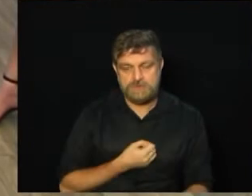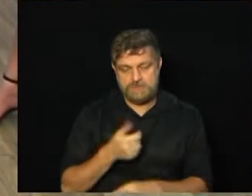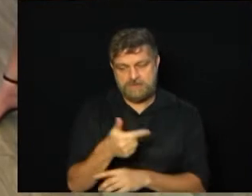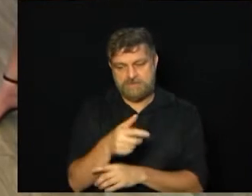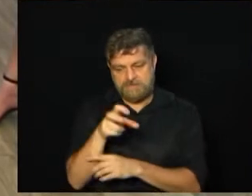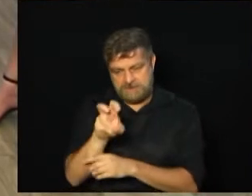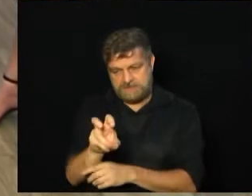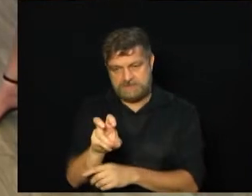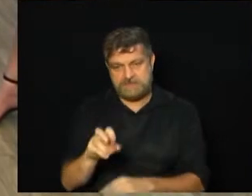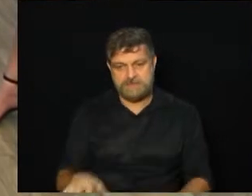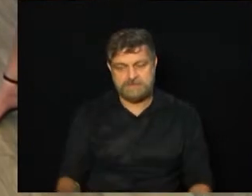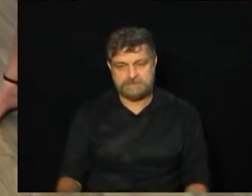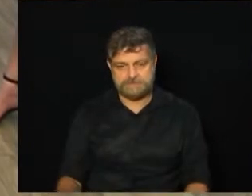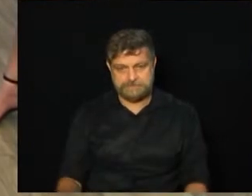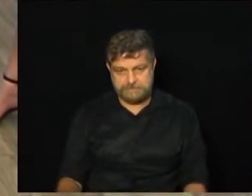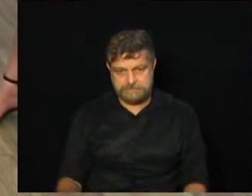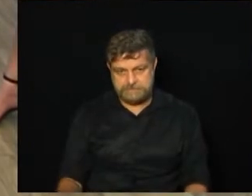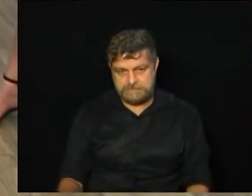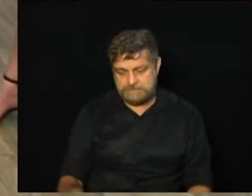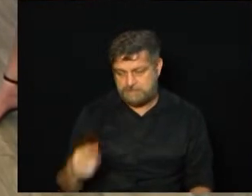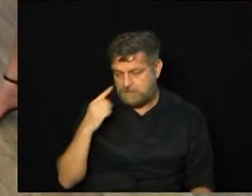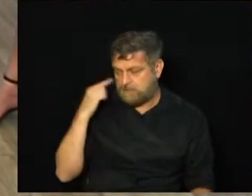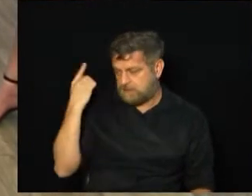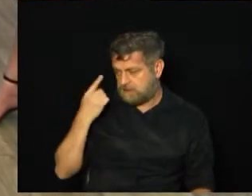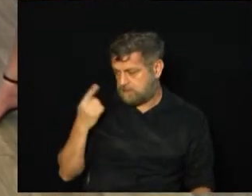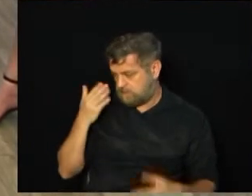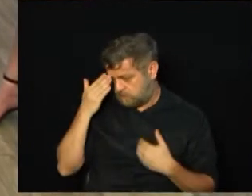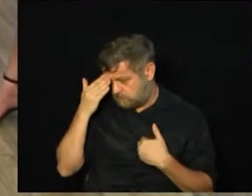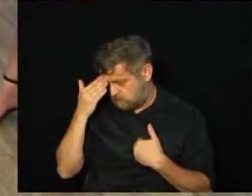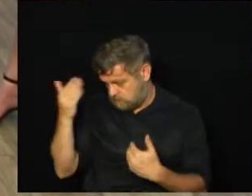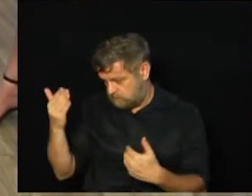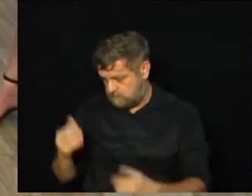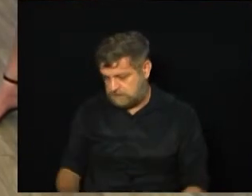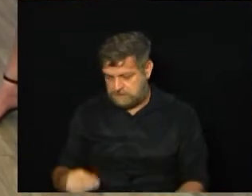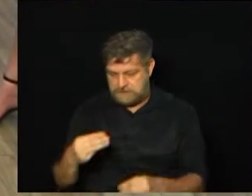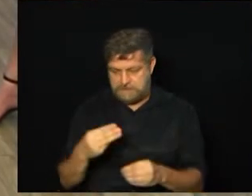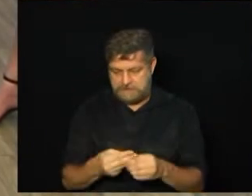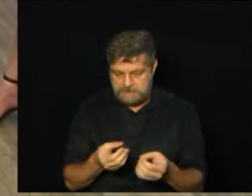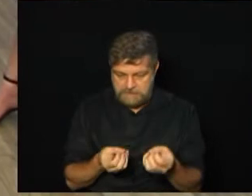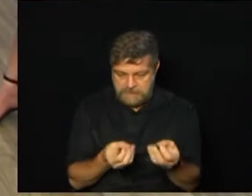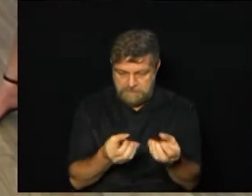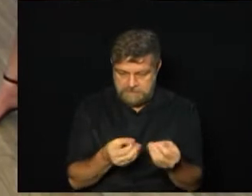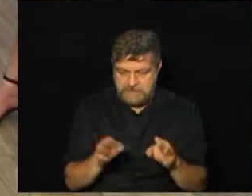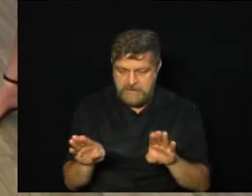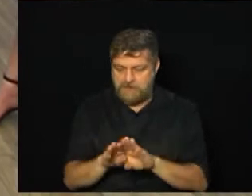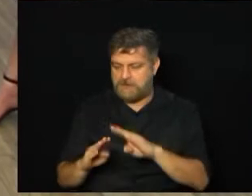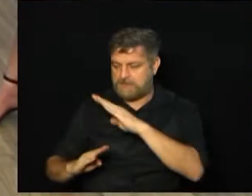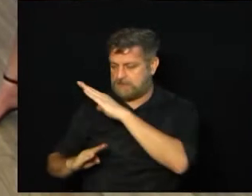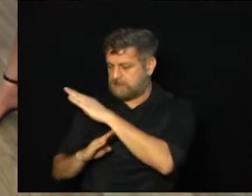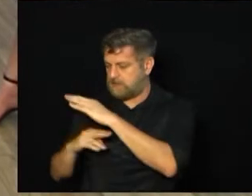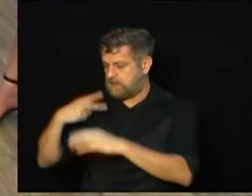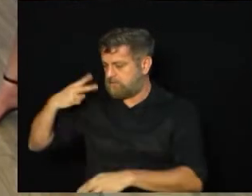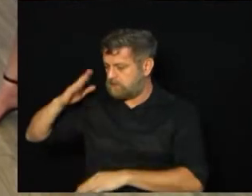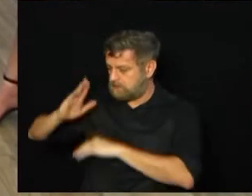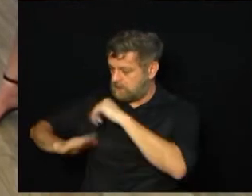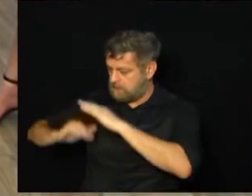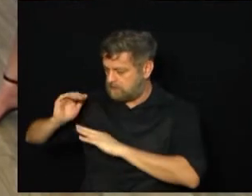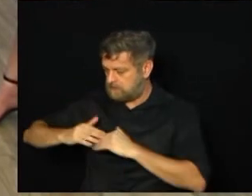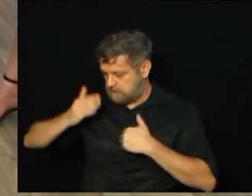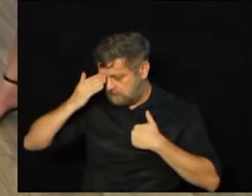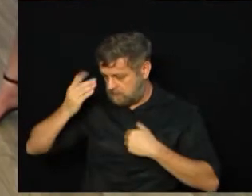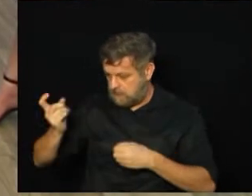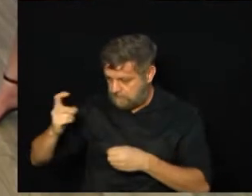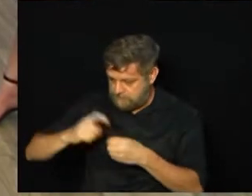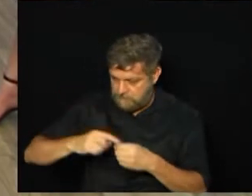25ª reunião ordinária. Brina Abreu, muito obrigado pelas notícias da Metrópole de Campinas. Agora com as notícias do Legislativo.